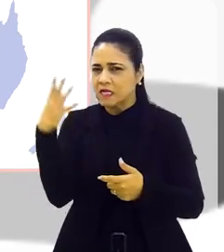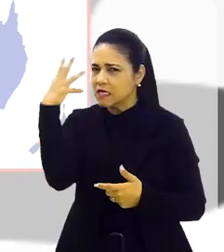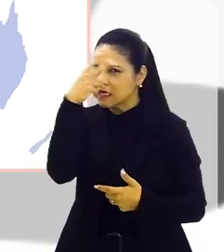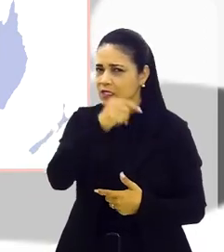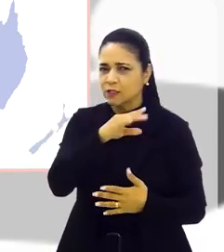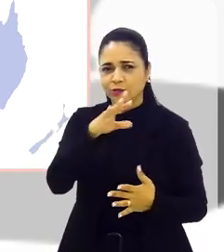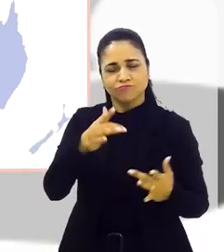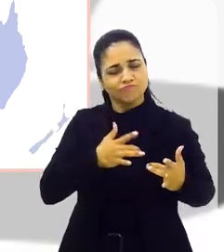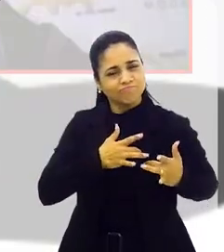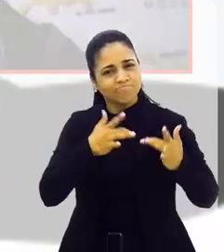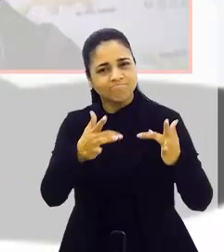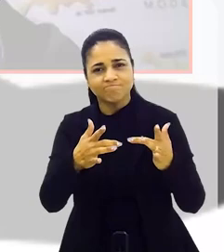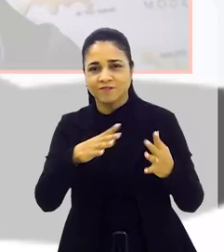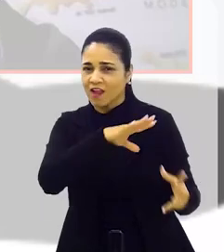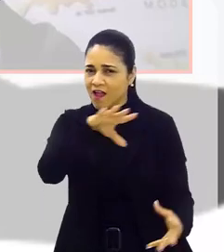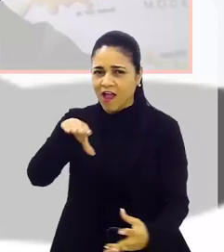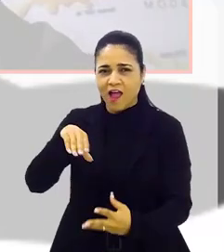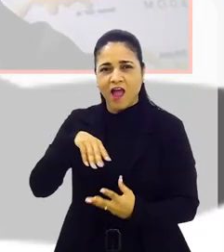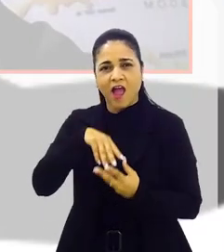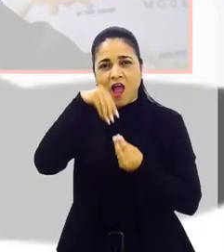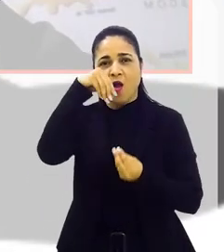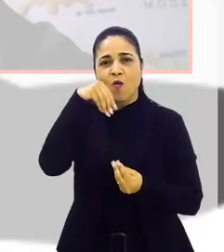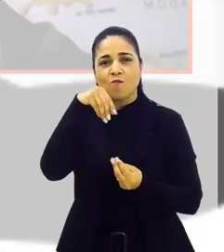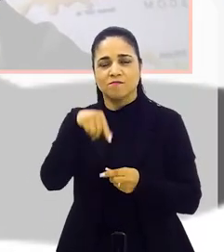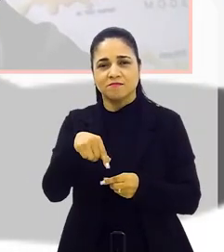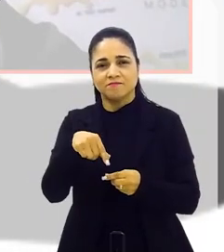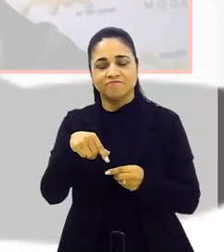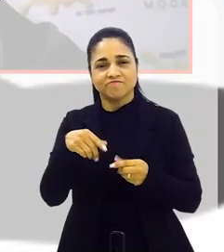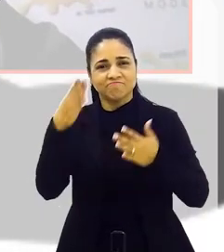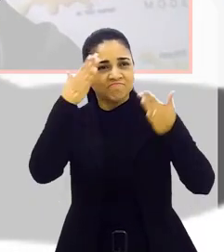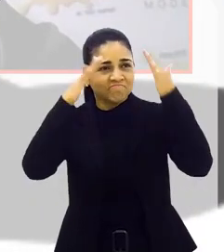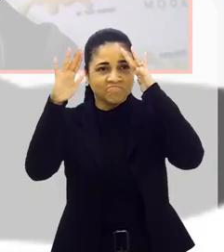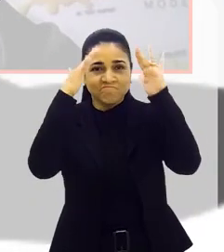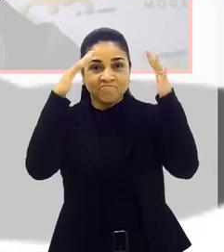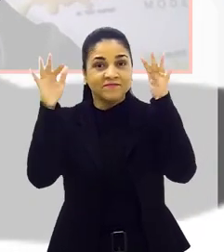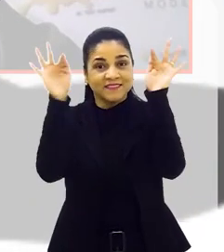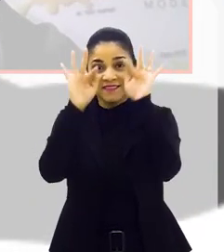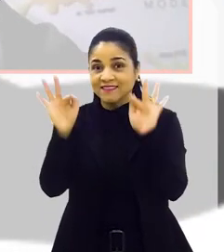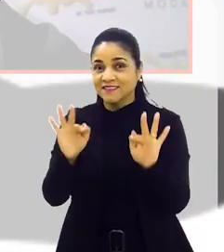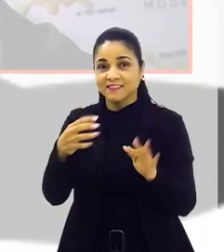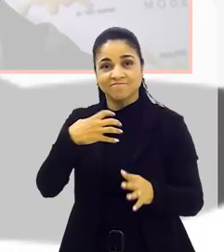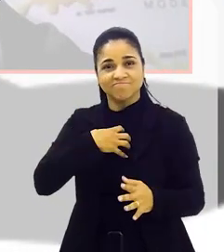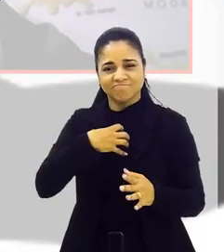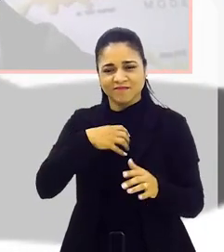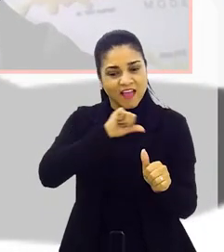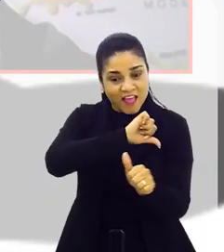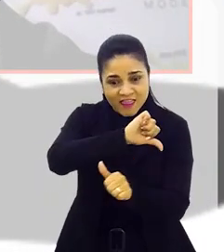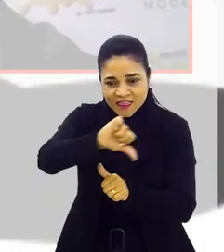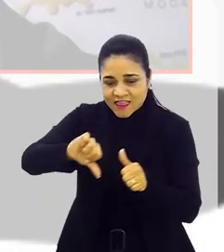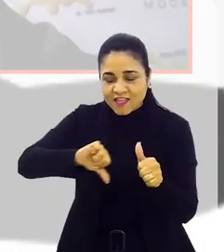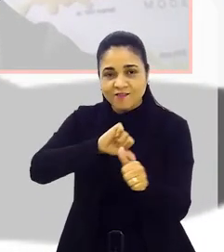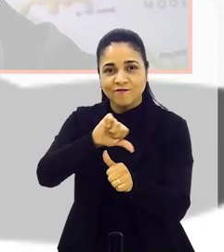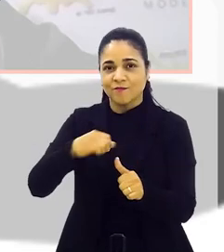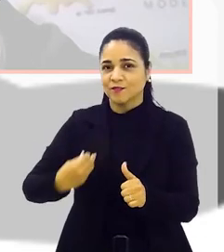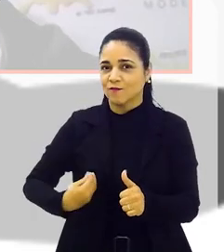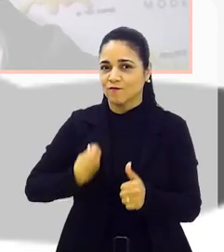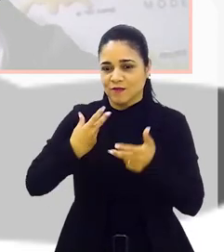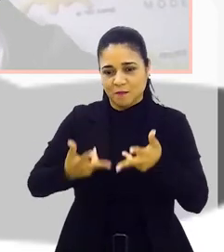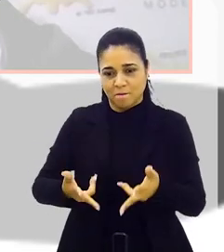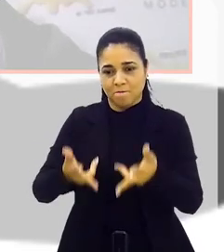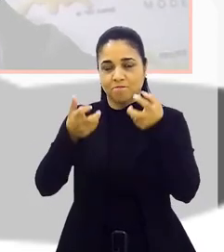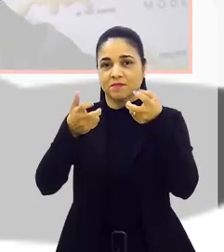alma, o coração, fazer qualquer ser humano vivente alegre de ver a transformação que você está